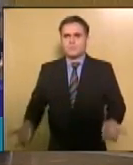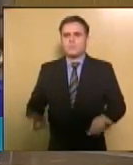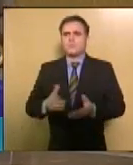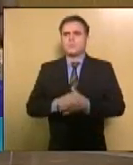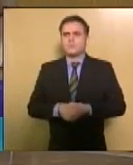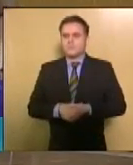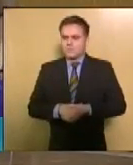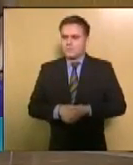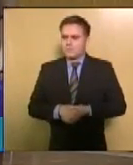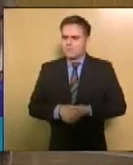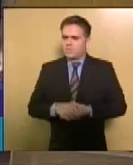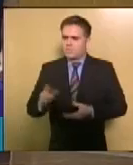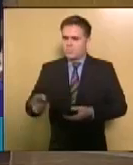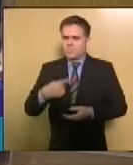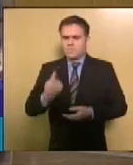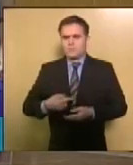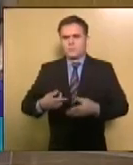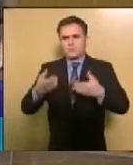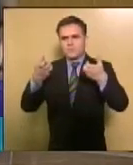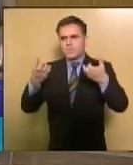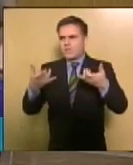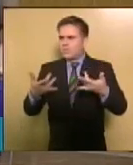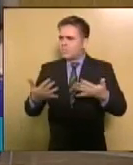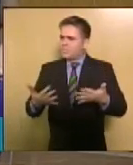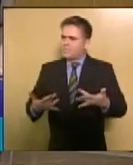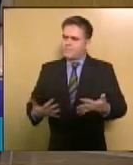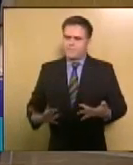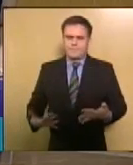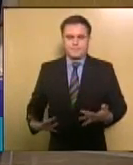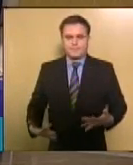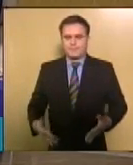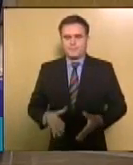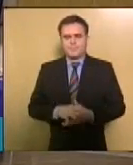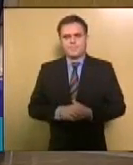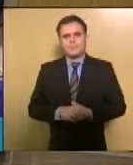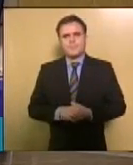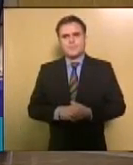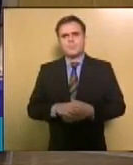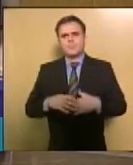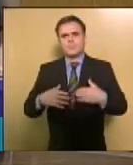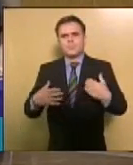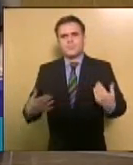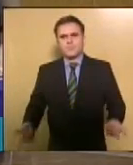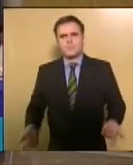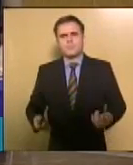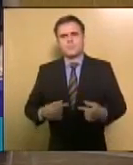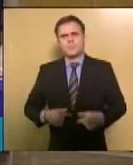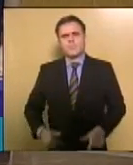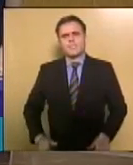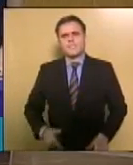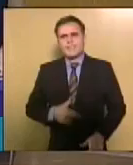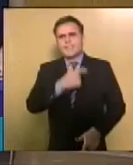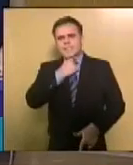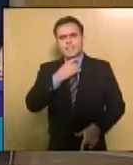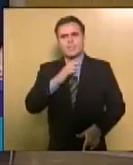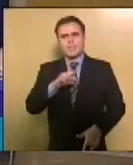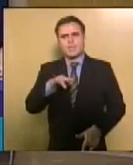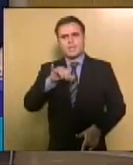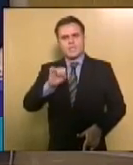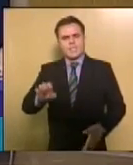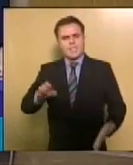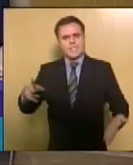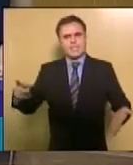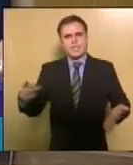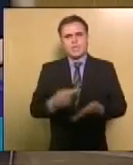eh nós vamos falar aqui sobre essa maior crise que nós passamos na atualidade e são